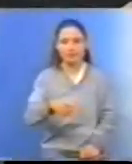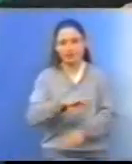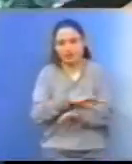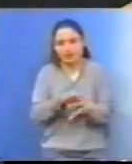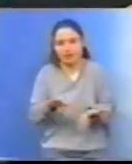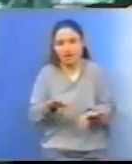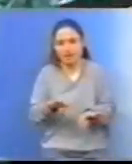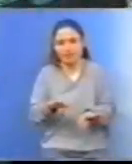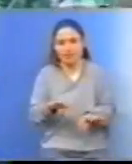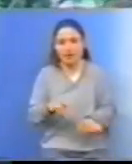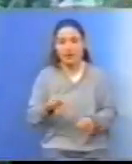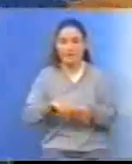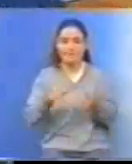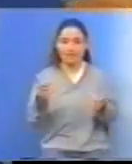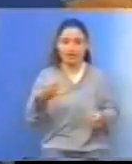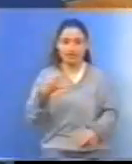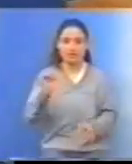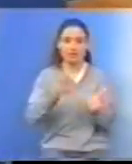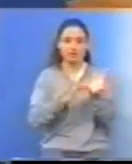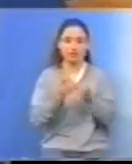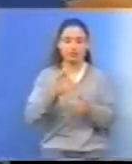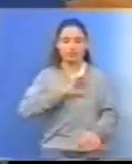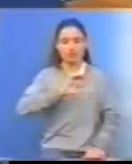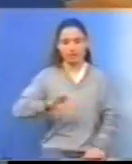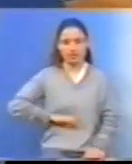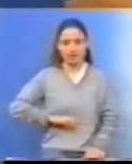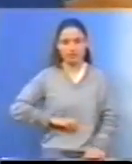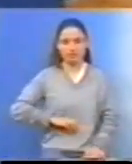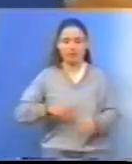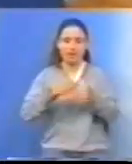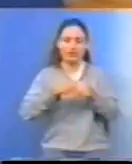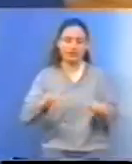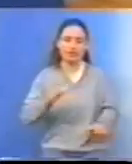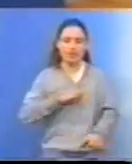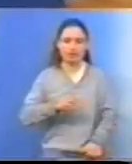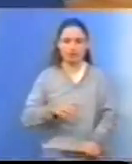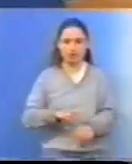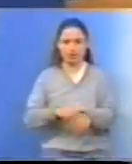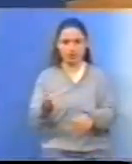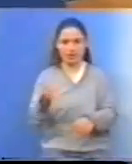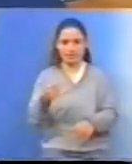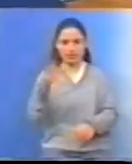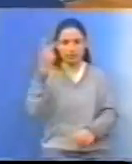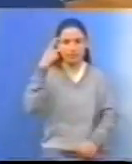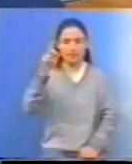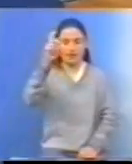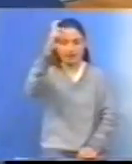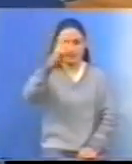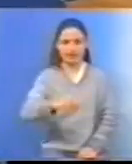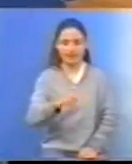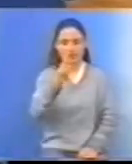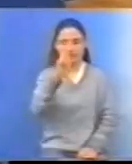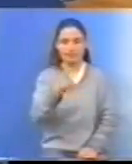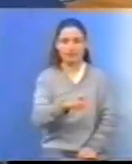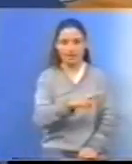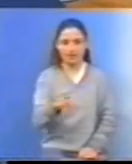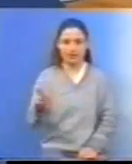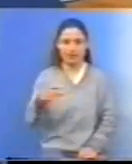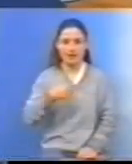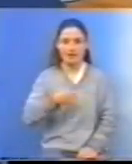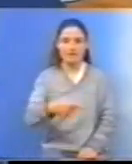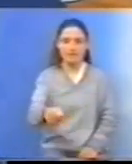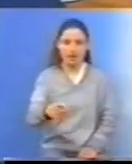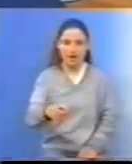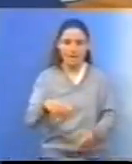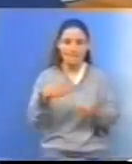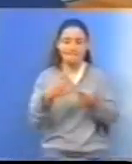Se Jesus está chamando você para o sacerdócio, encaminhe-se para o sacerdócio, porque